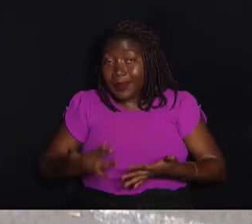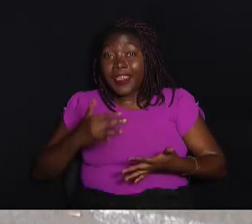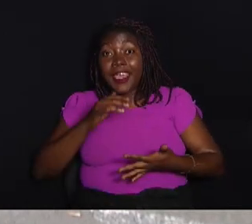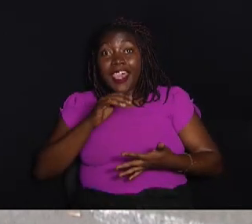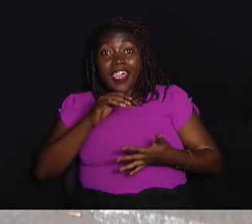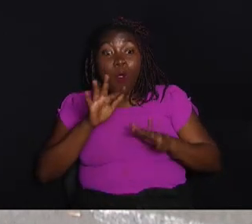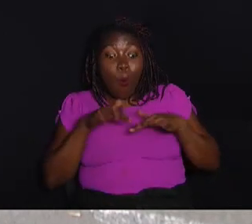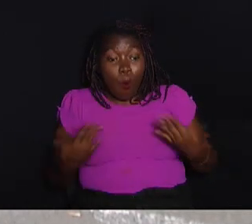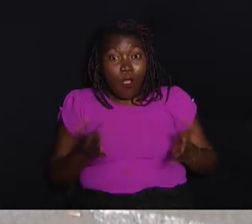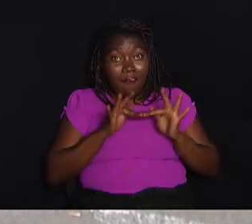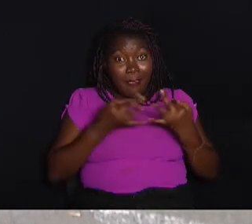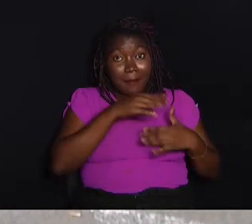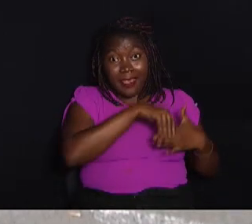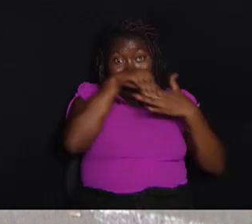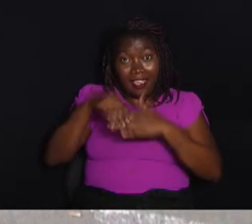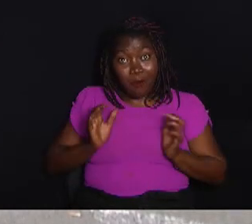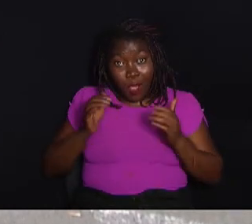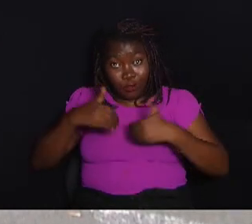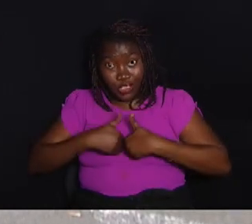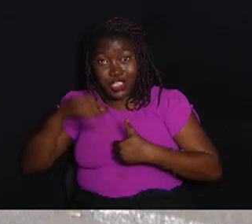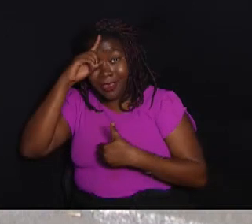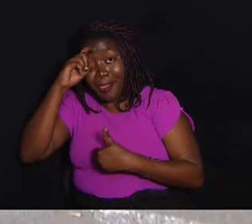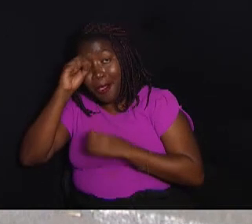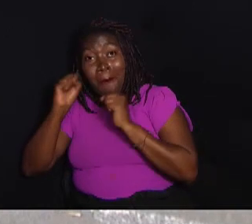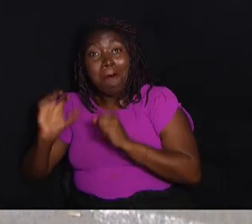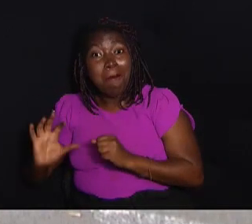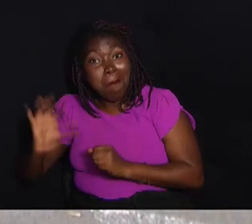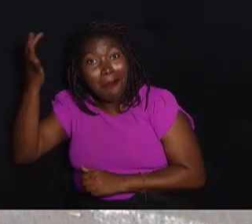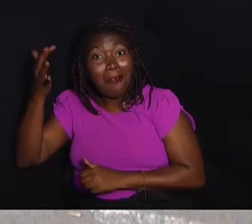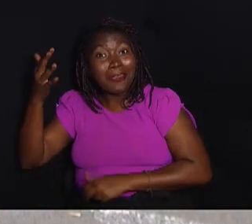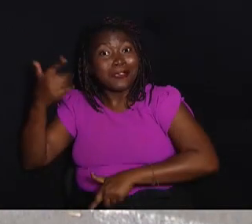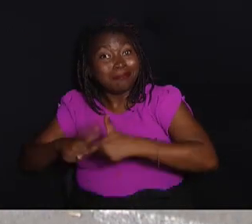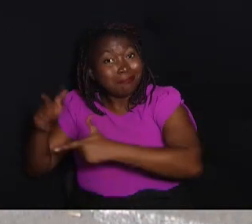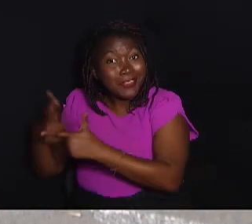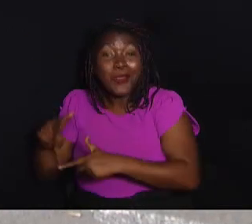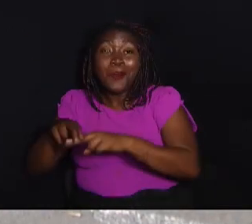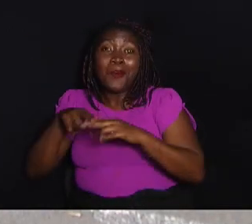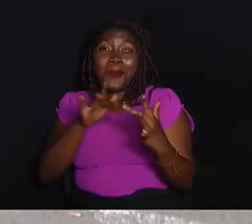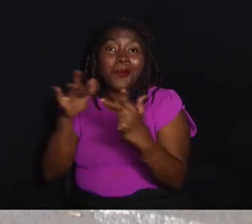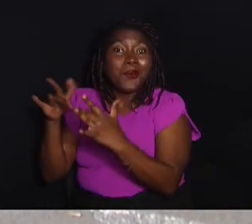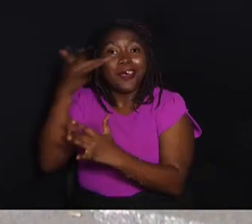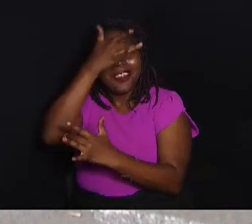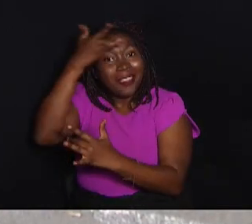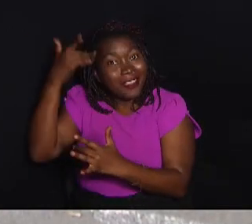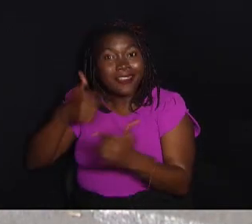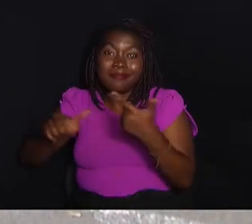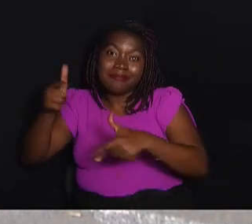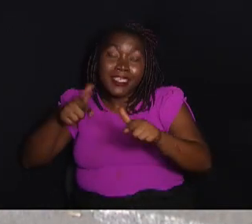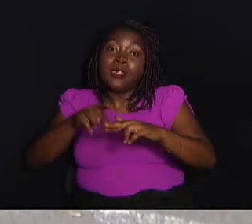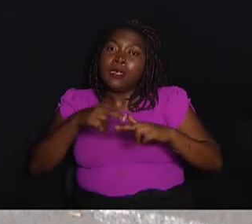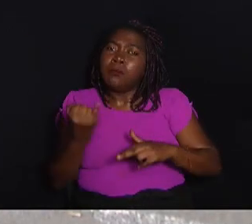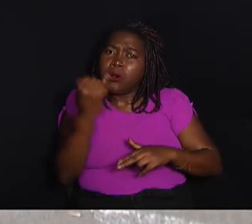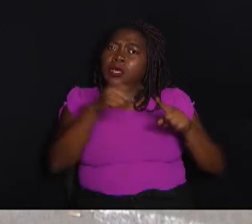autista para um autoatendimento ele pode ter outras crises já que tem contato com outras pessoas por isso a importância das salas